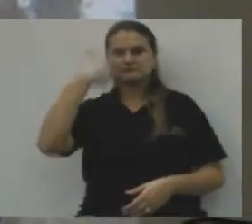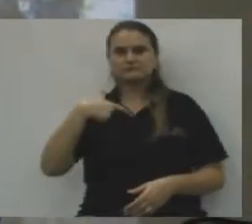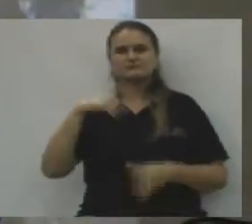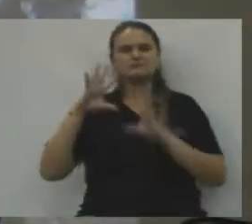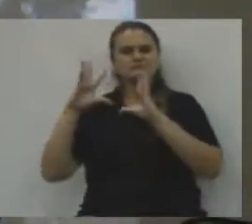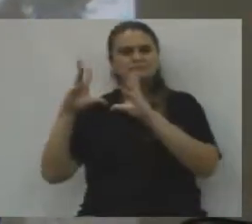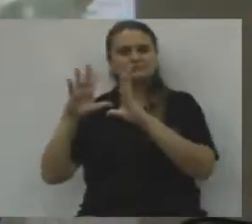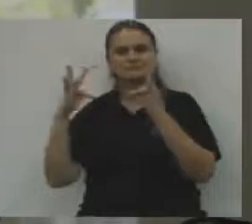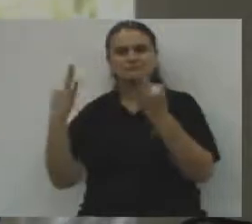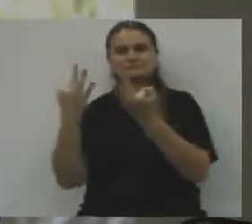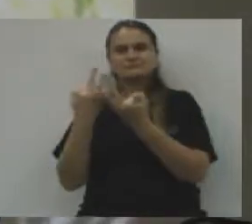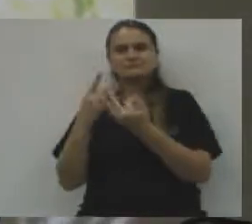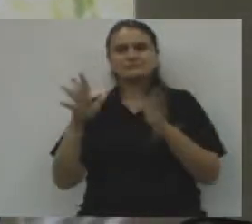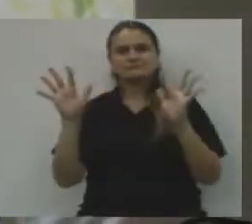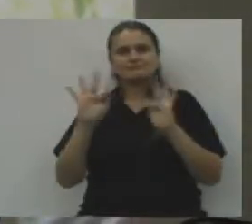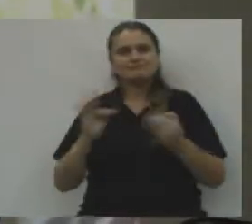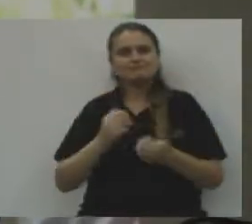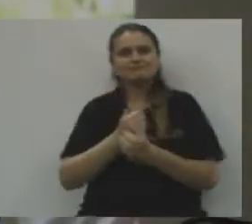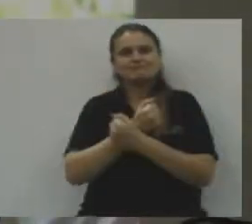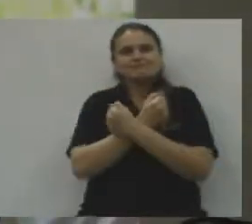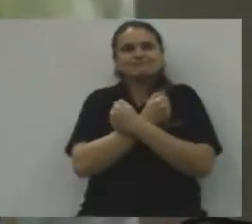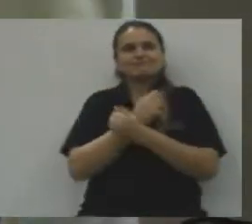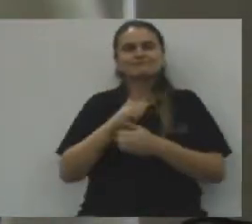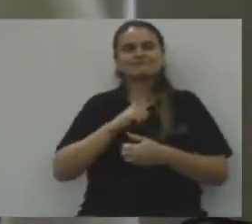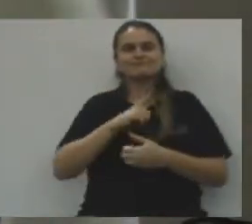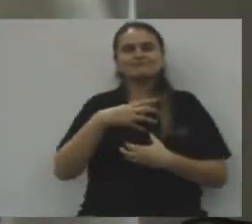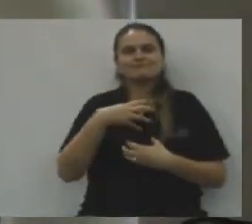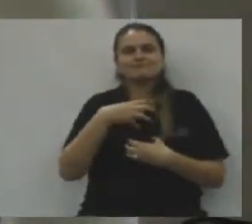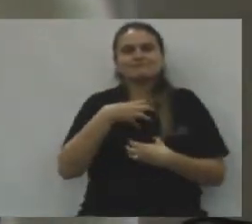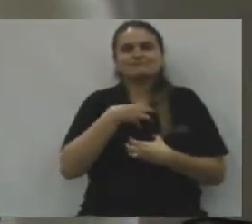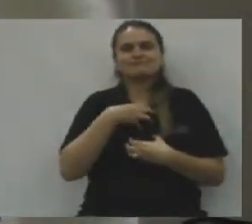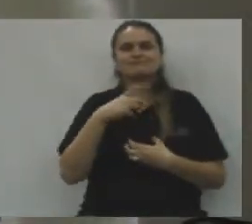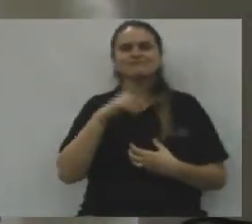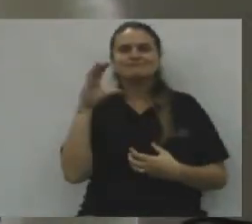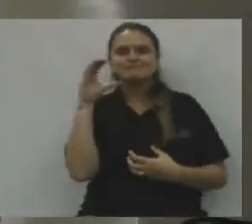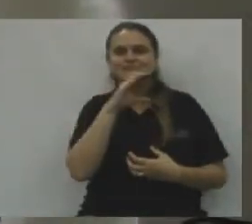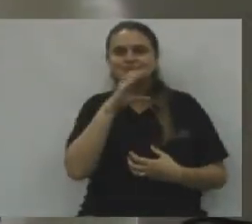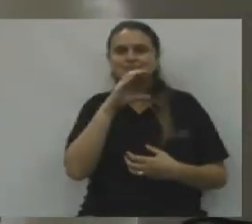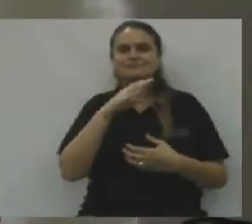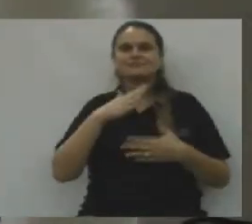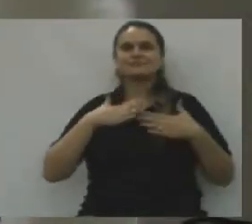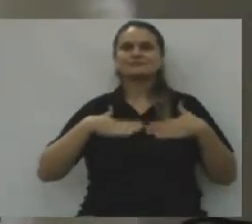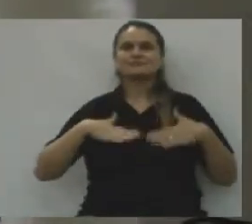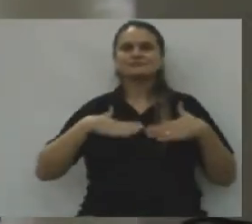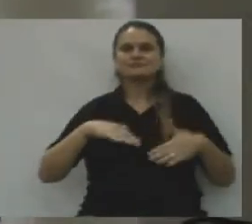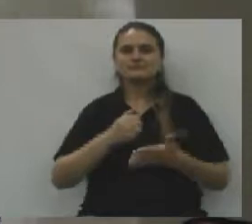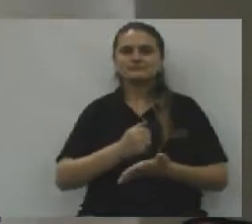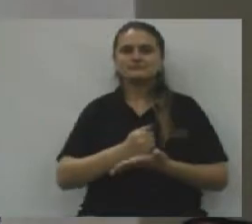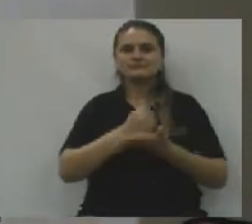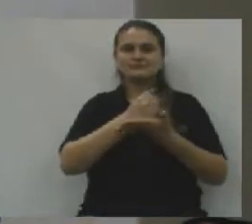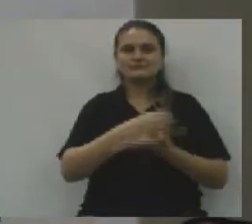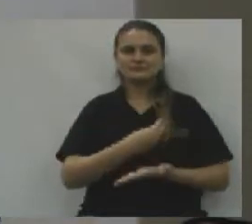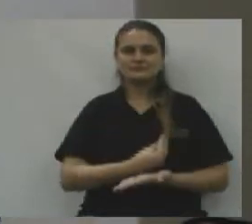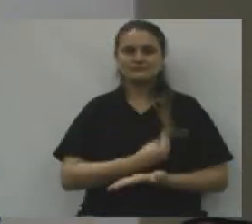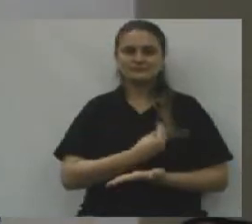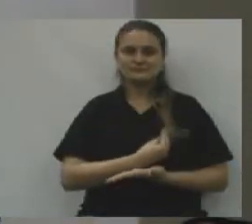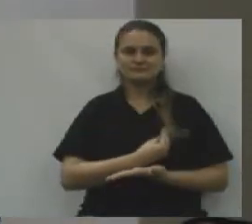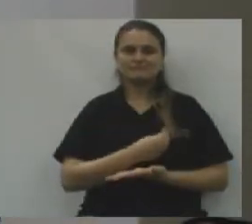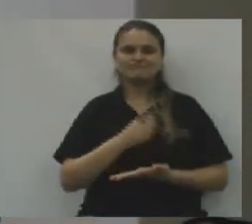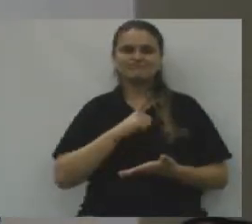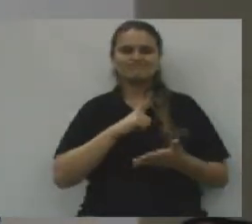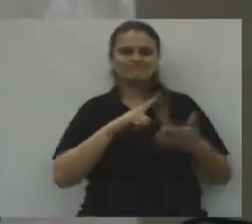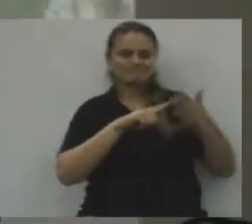recebeu de braços abertos o homem que, por instinto e vocação, agiu rápido e com cautela para salvar as vidas que estavam ali. As marcas